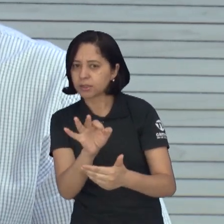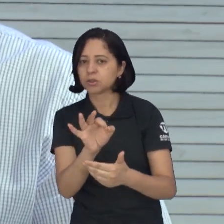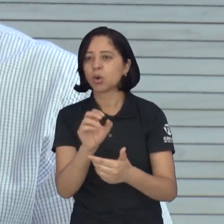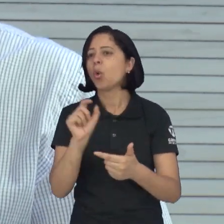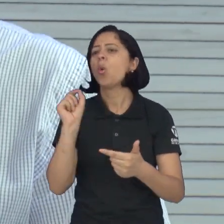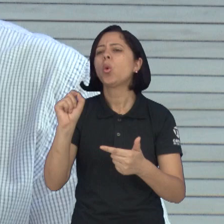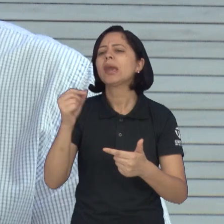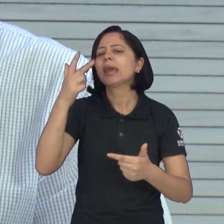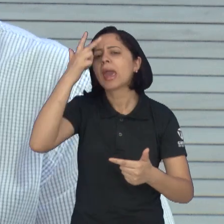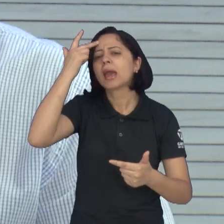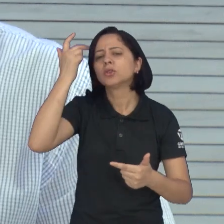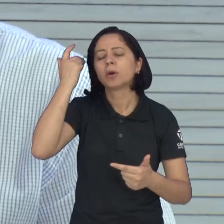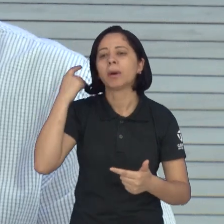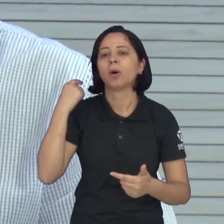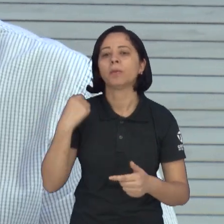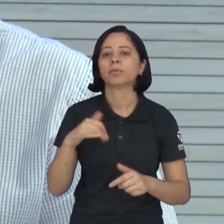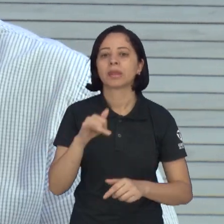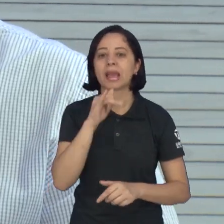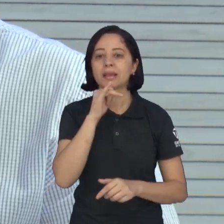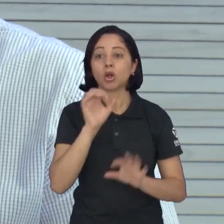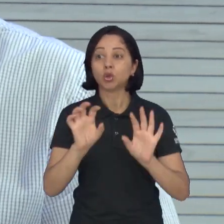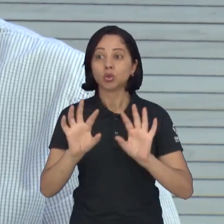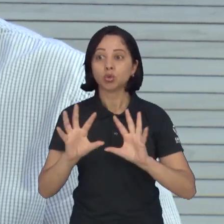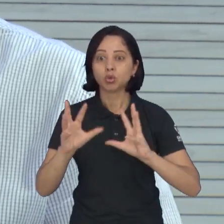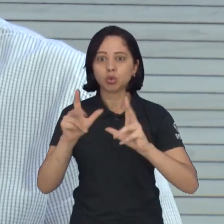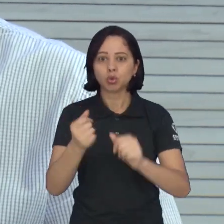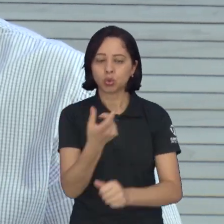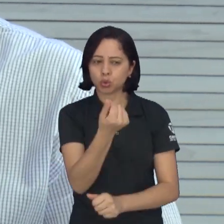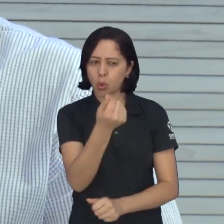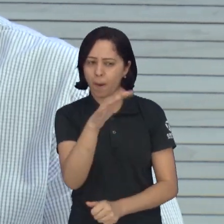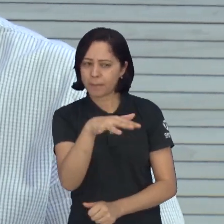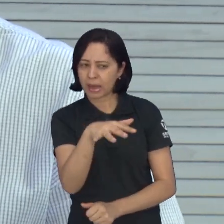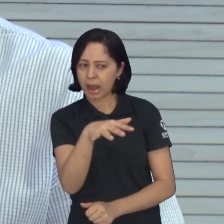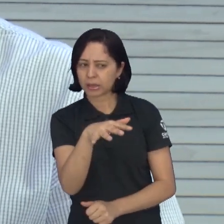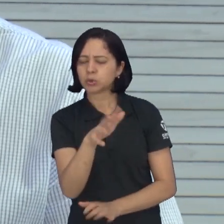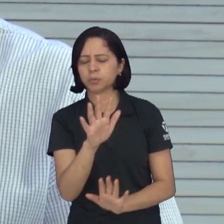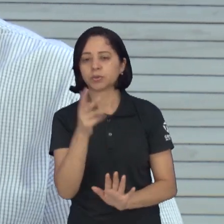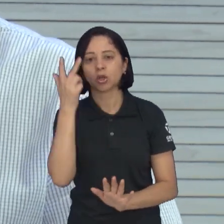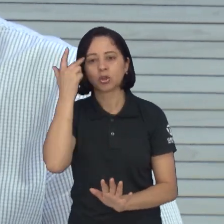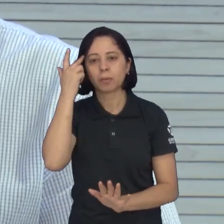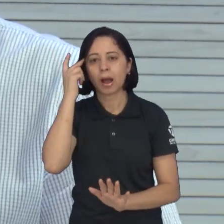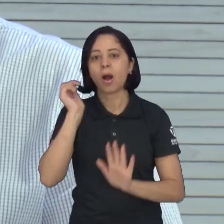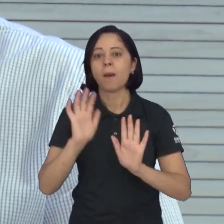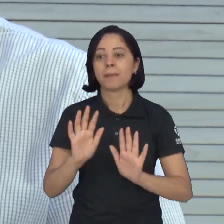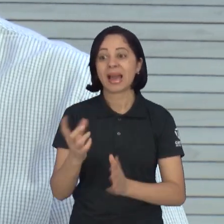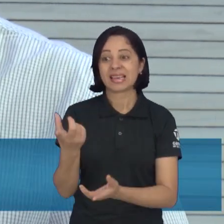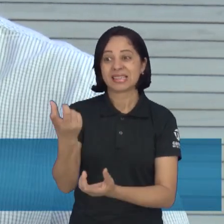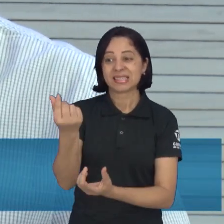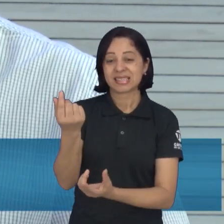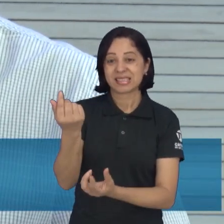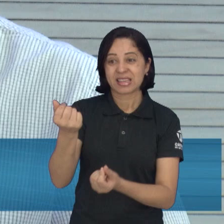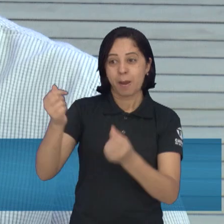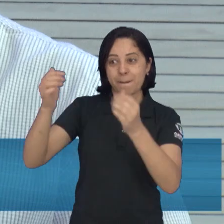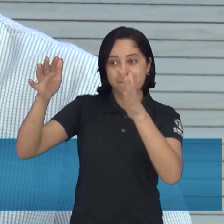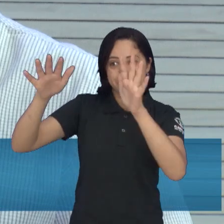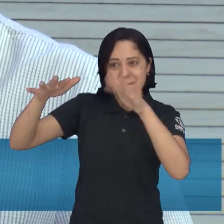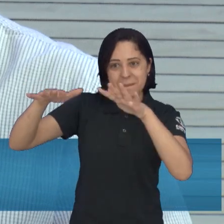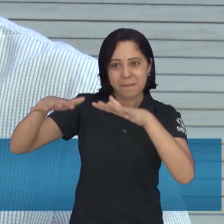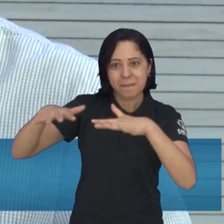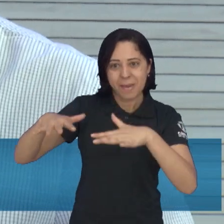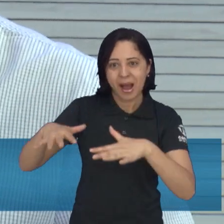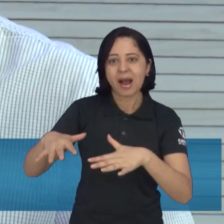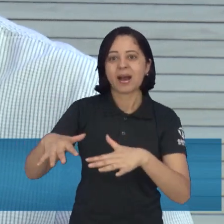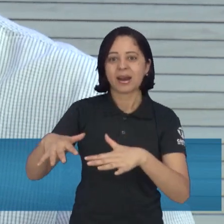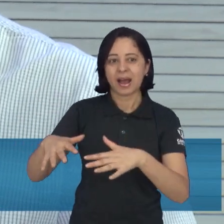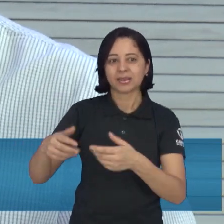compra normal? Tudo que tiver em oferta é uma compra normal, não tem vantagem. Já uma compra promocional é uma compra que tem vantagem, essa vantagem